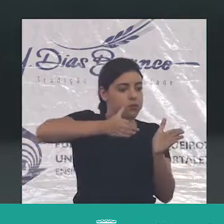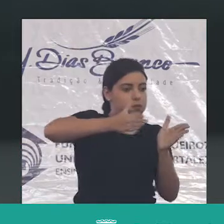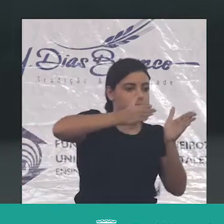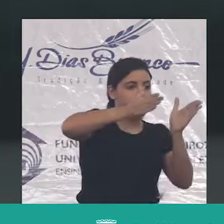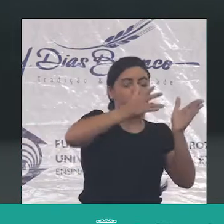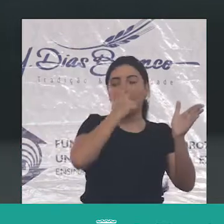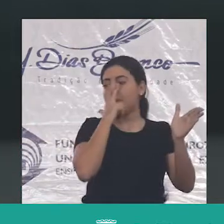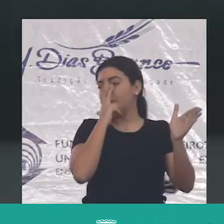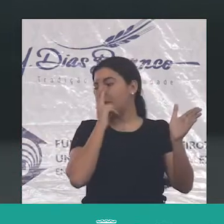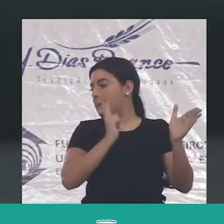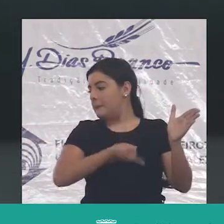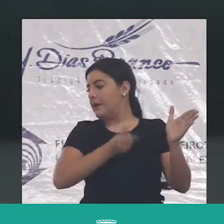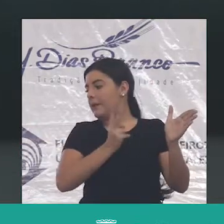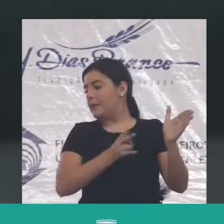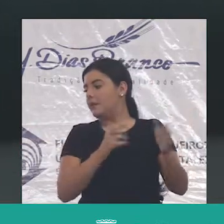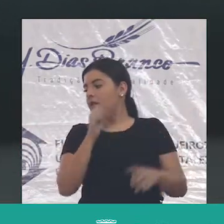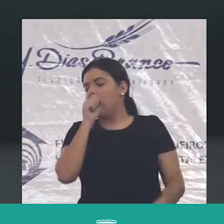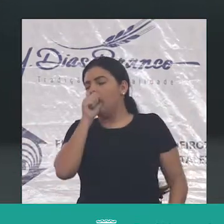fica paralela à base?